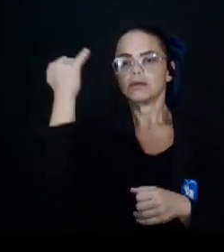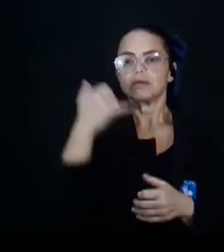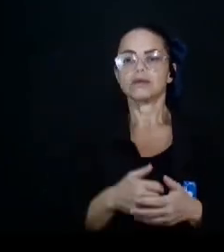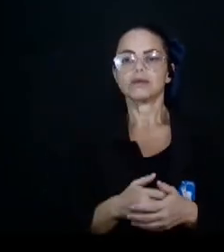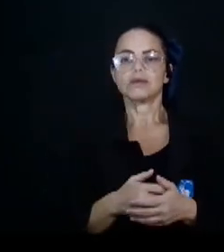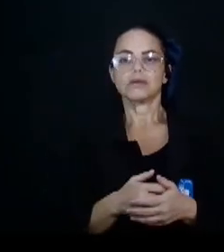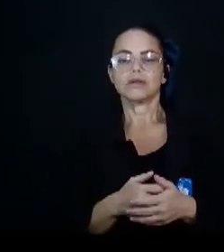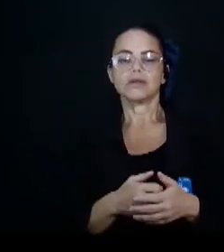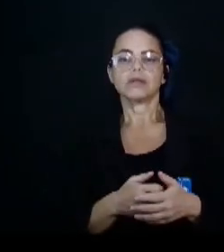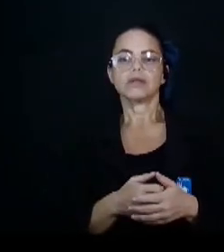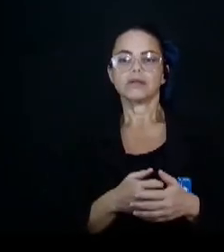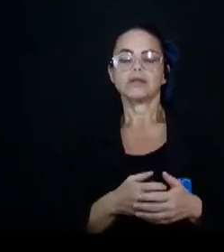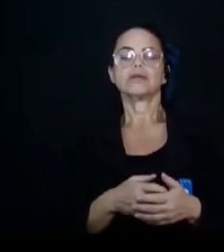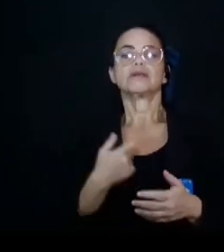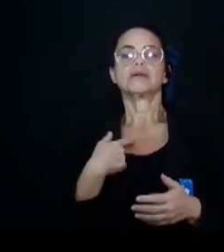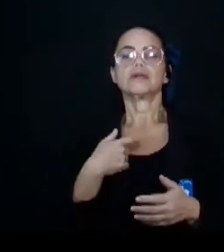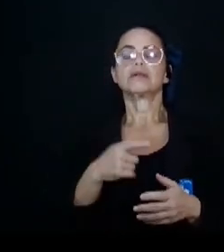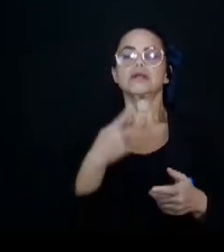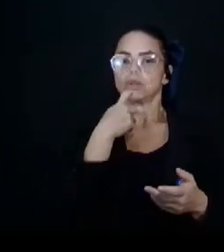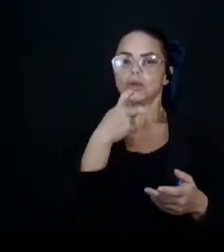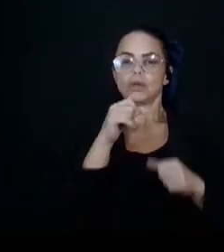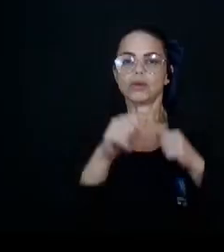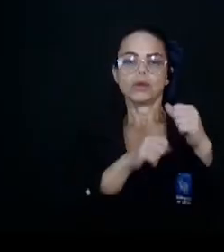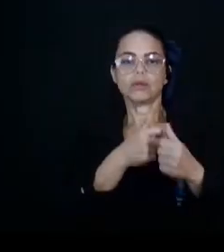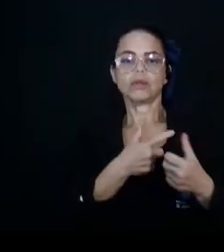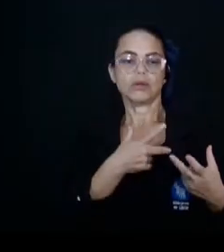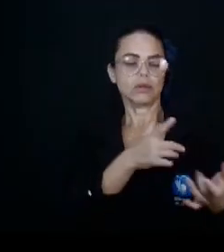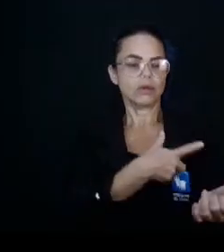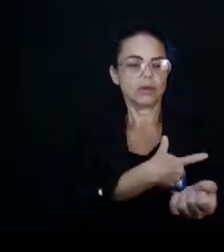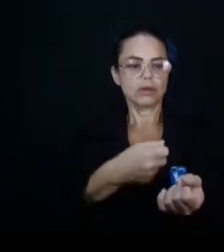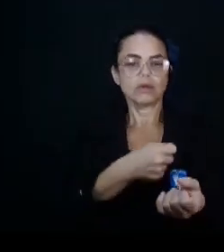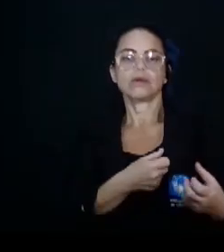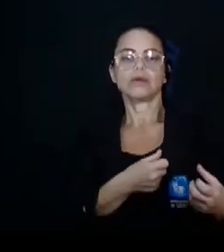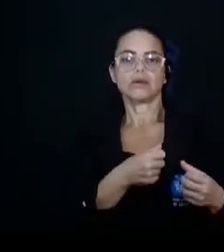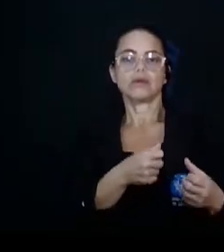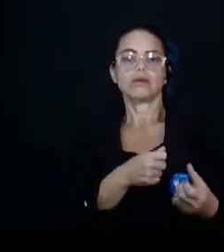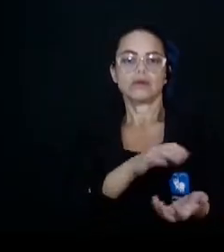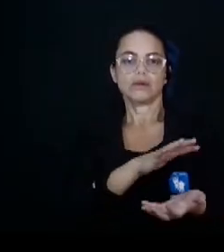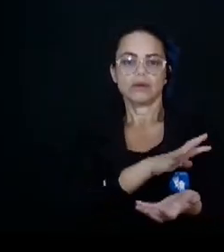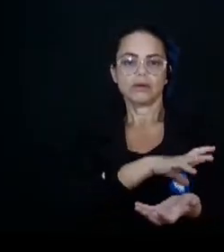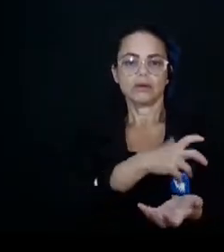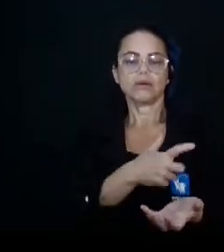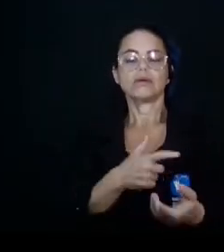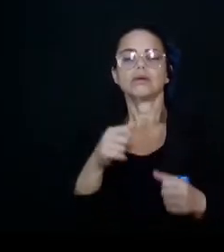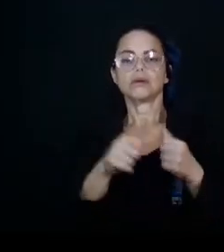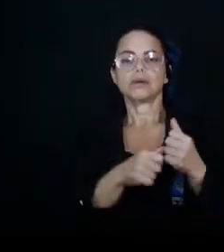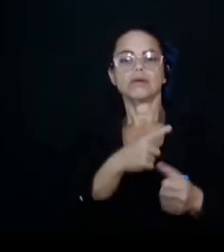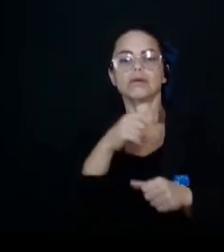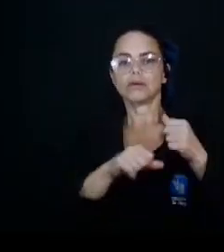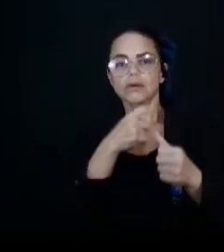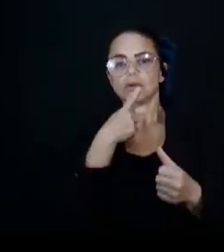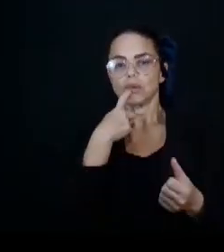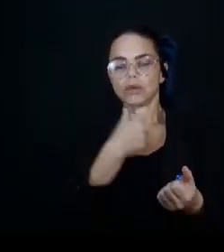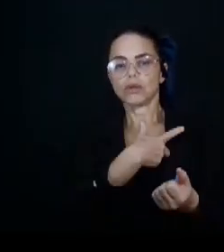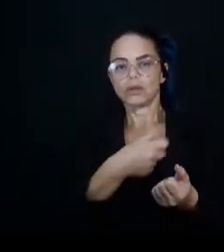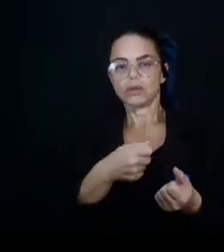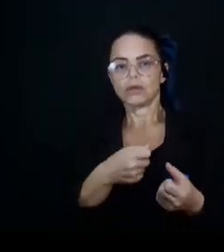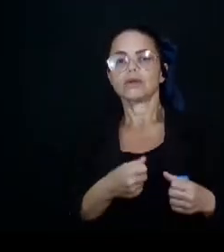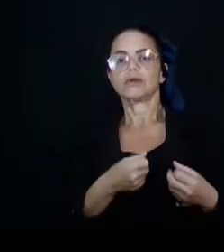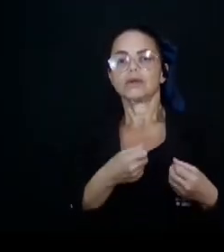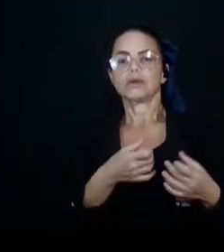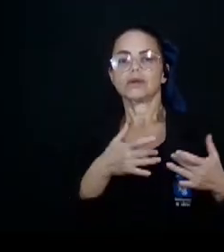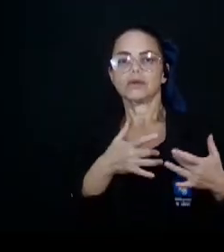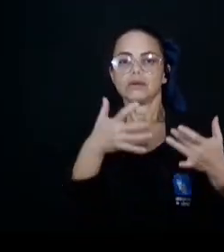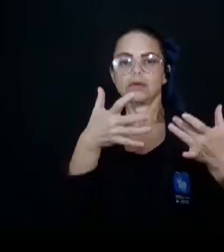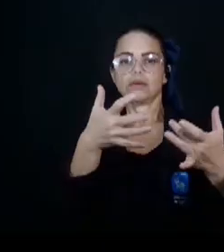A transfusão de sangue ela não acontece só para os pacientes que sofrem acidente, mas para todos esses pacientes que estão fazendo tratamento